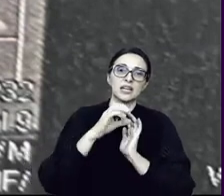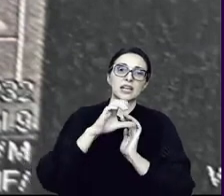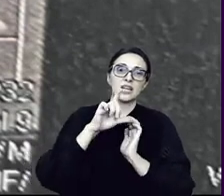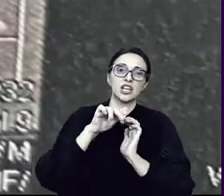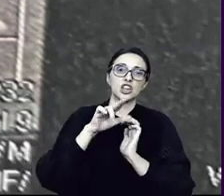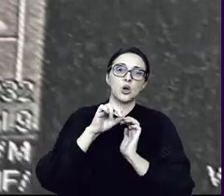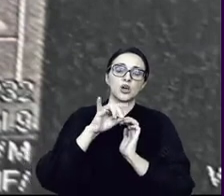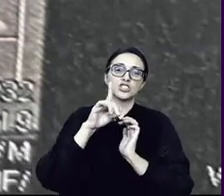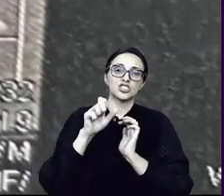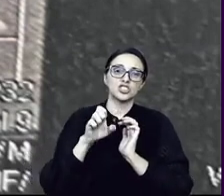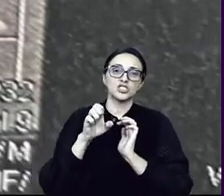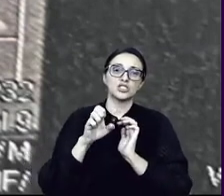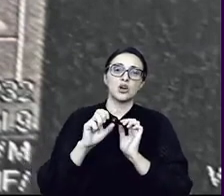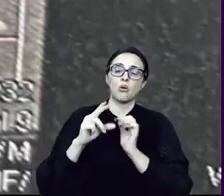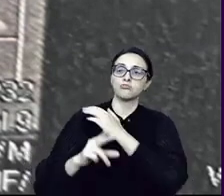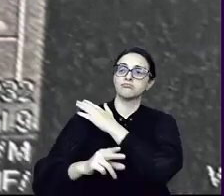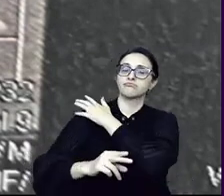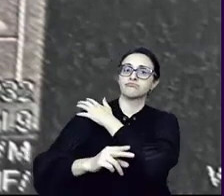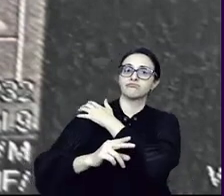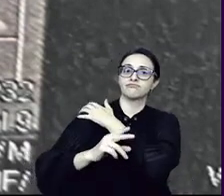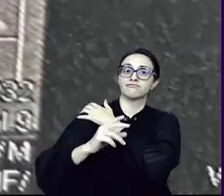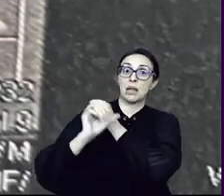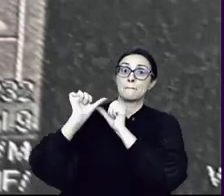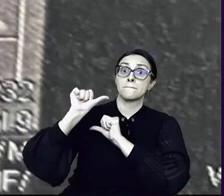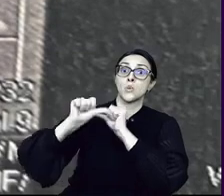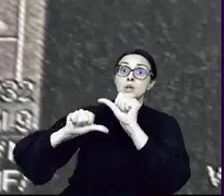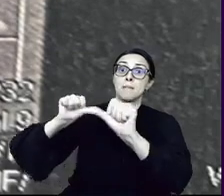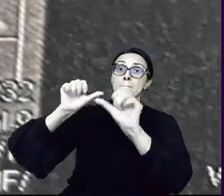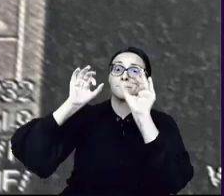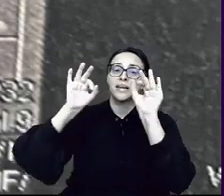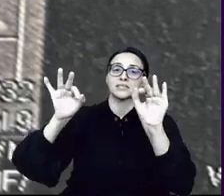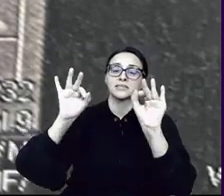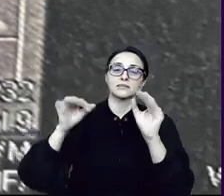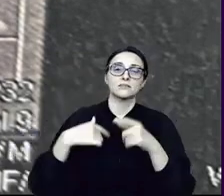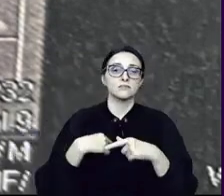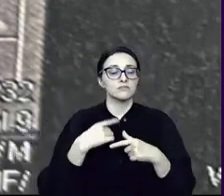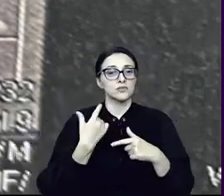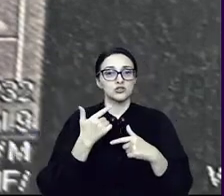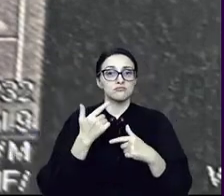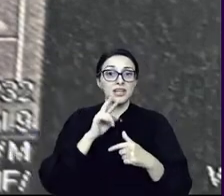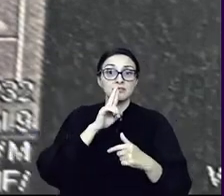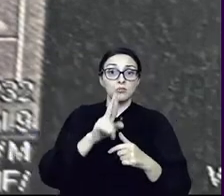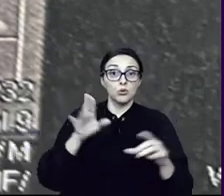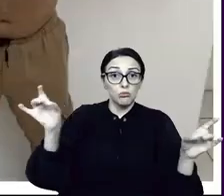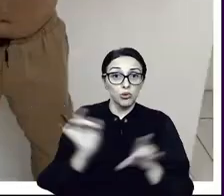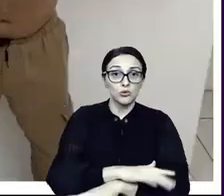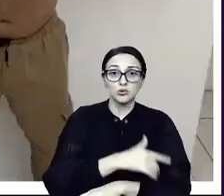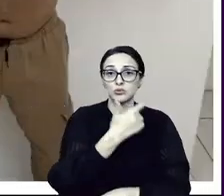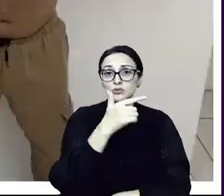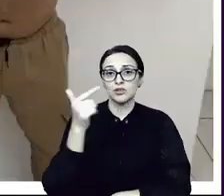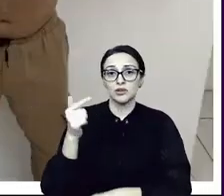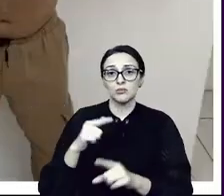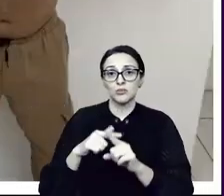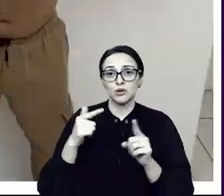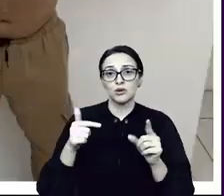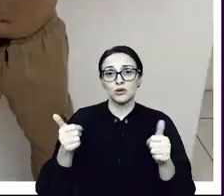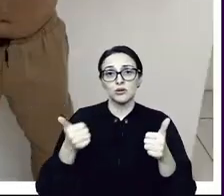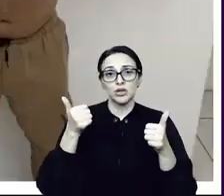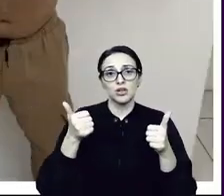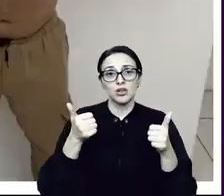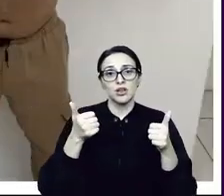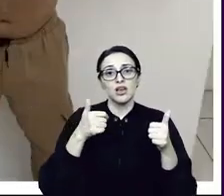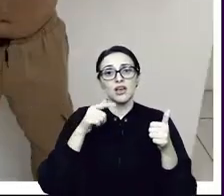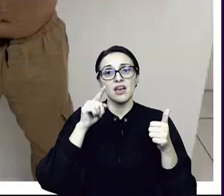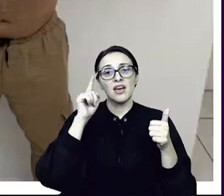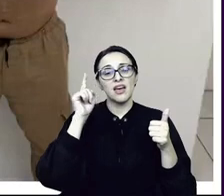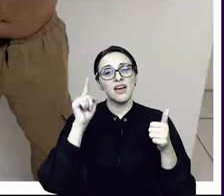uma escápula, uma glenoide bem alterada. A gente não tem essa resposta, né? Porque o ideal seria até fazer uma tomografia